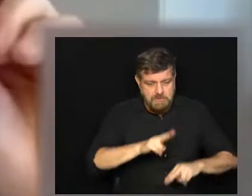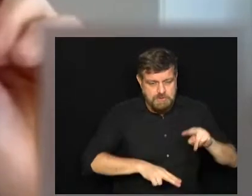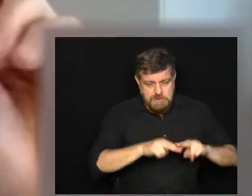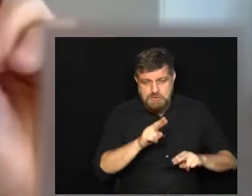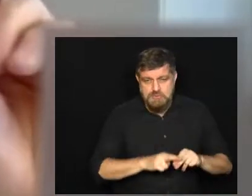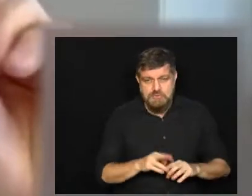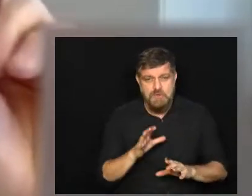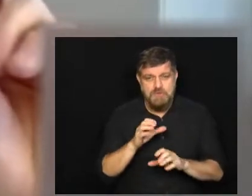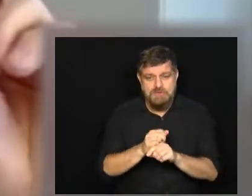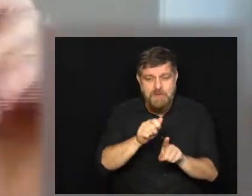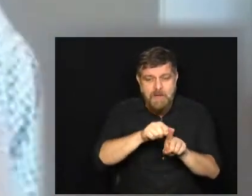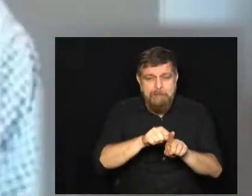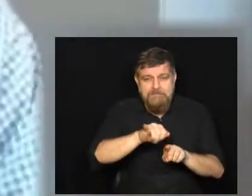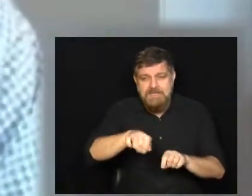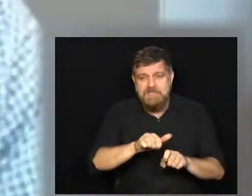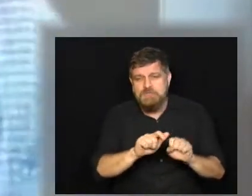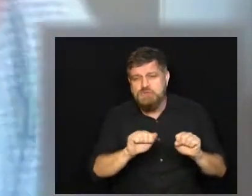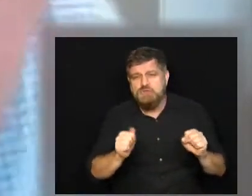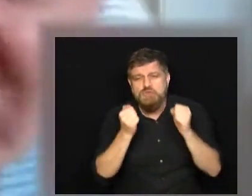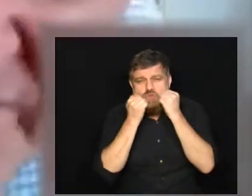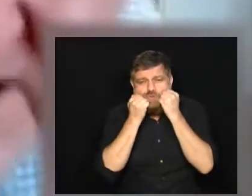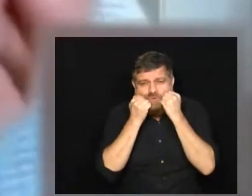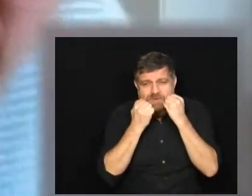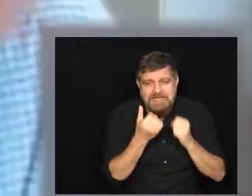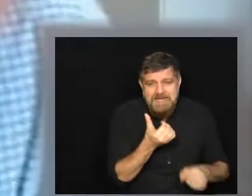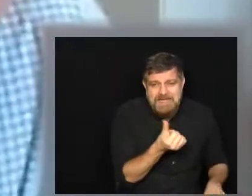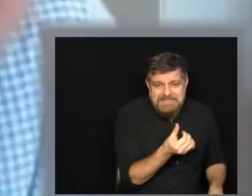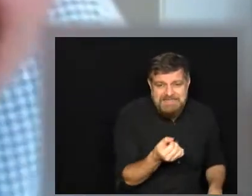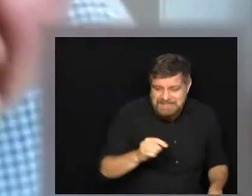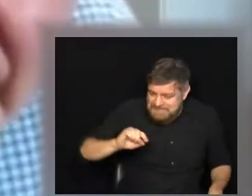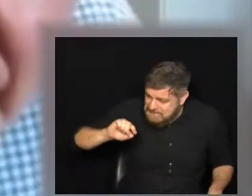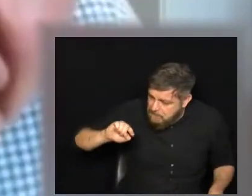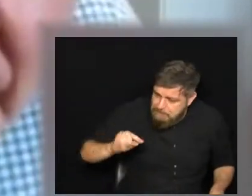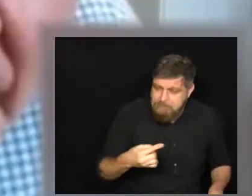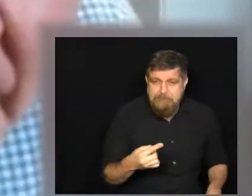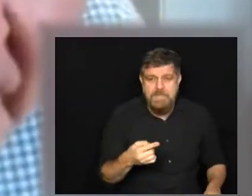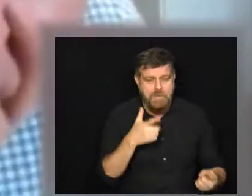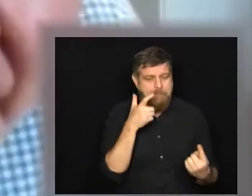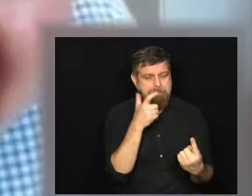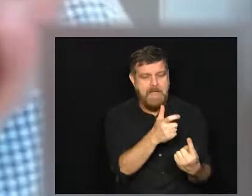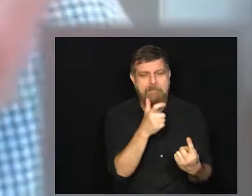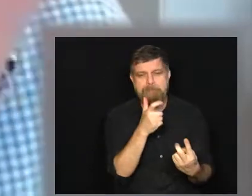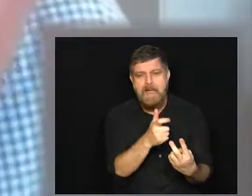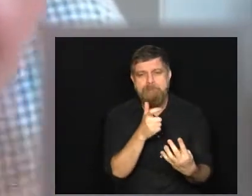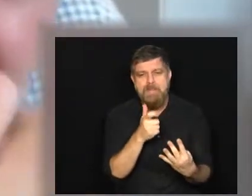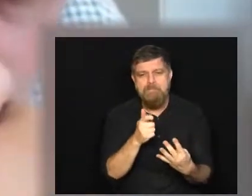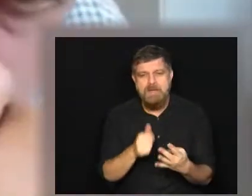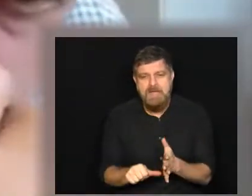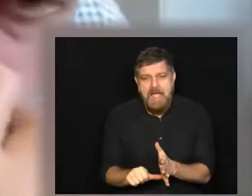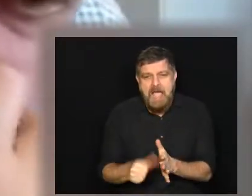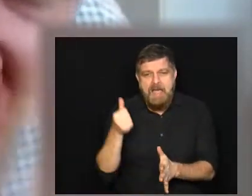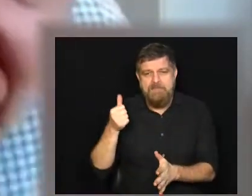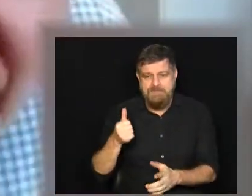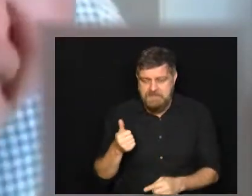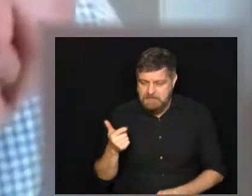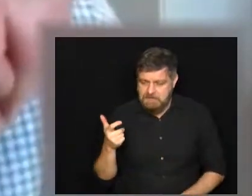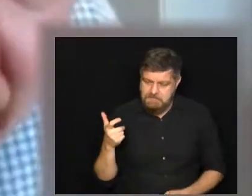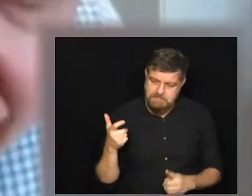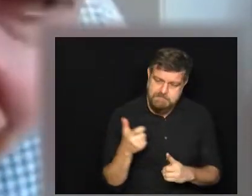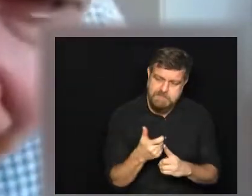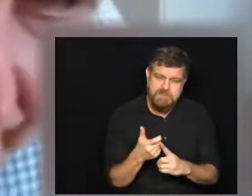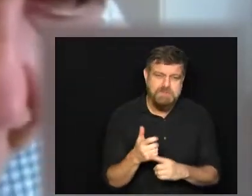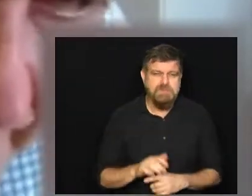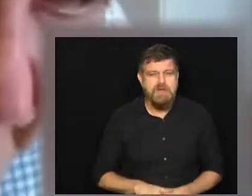nós chegarmos a em torno de 600 mil vacinas na primeira dose, em torno